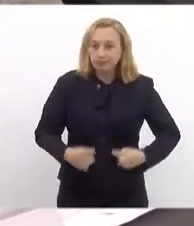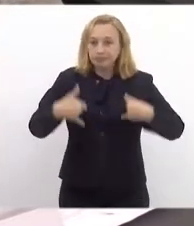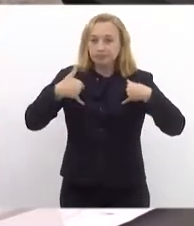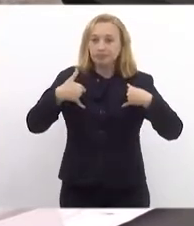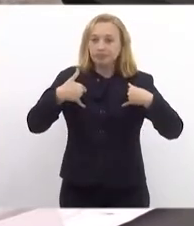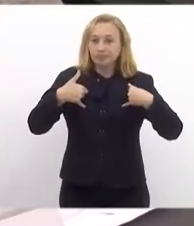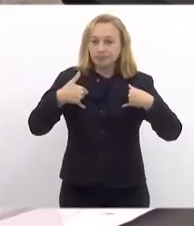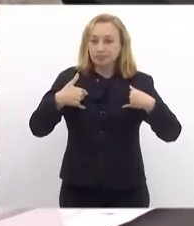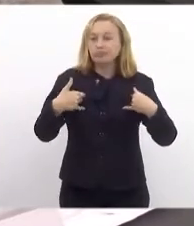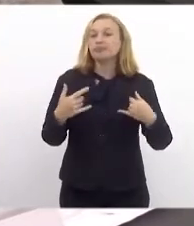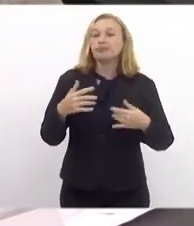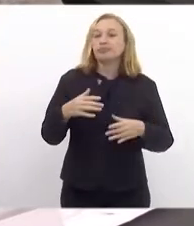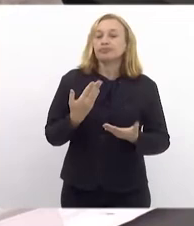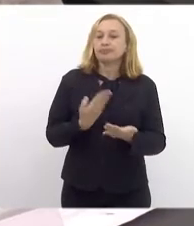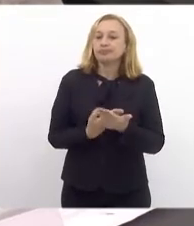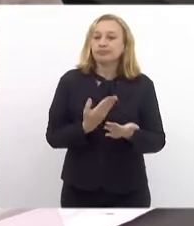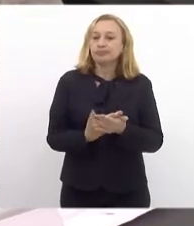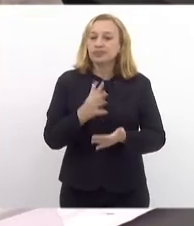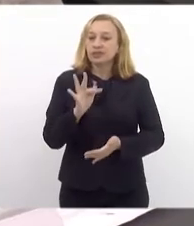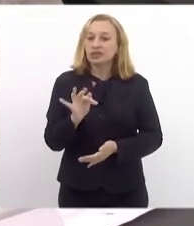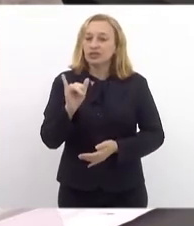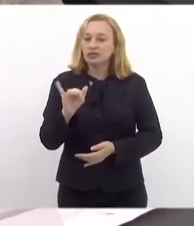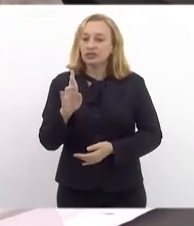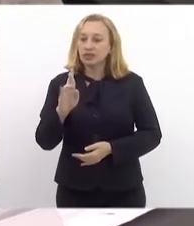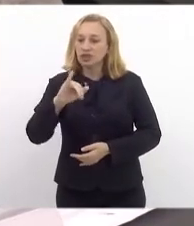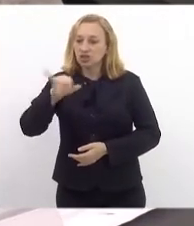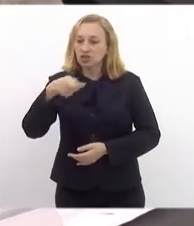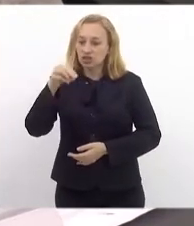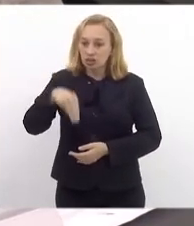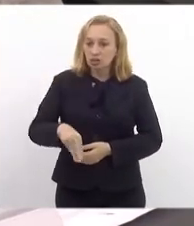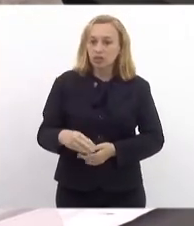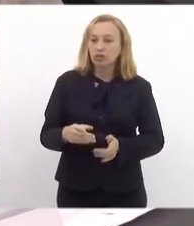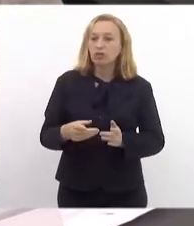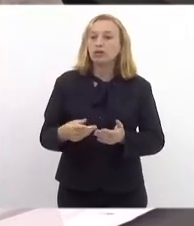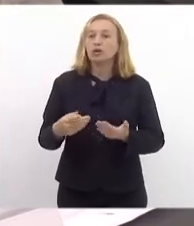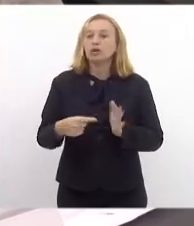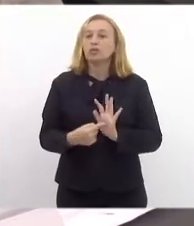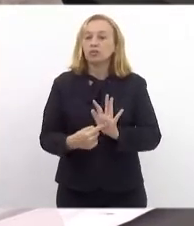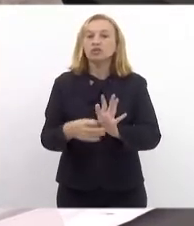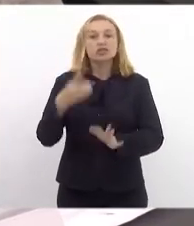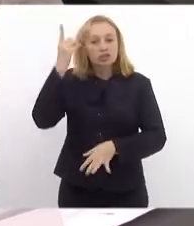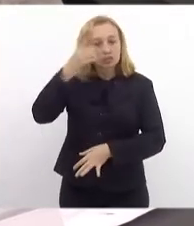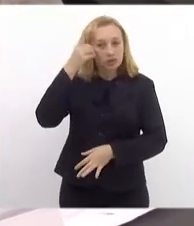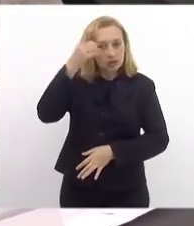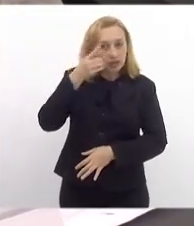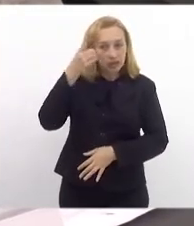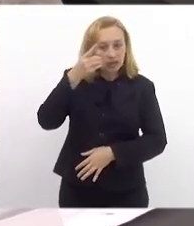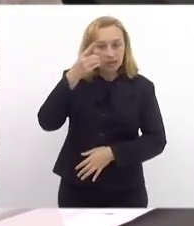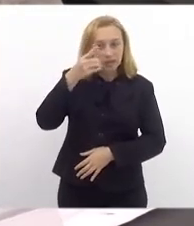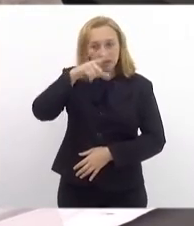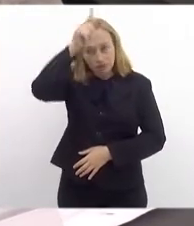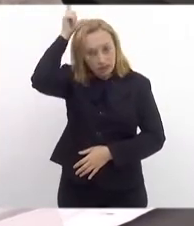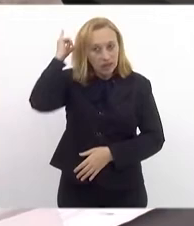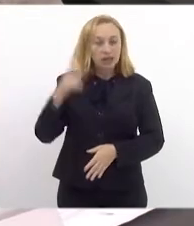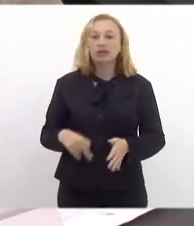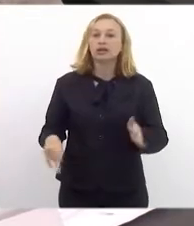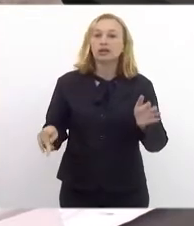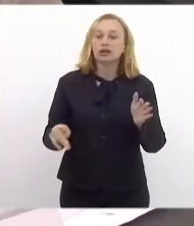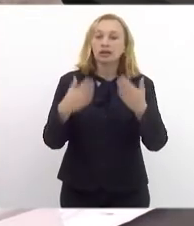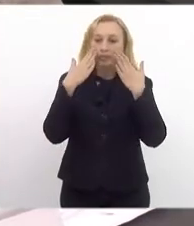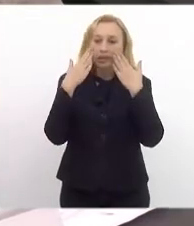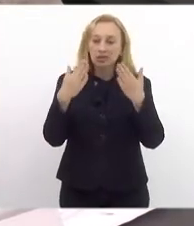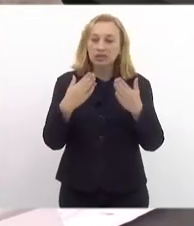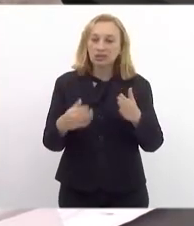no estudo da feijão ela mostra de é que essa lei que nós apresentamos o